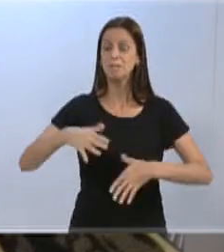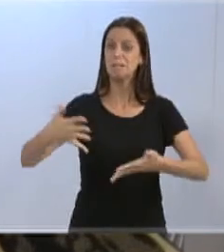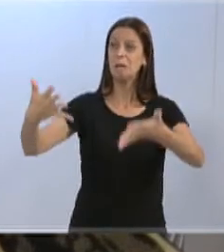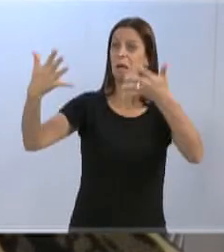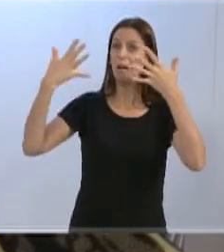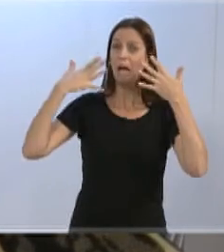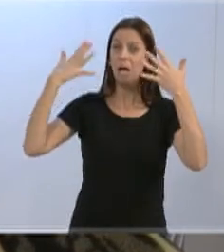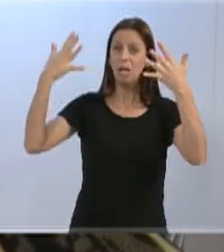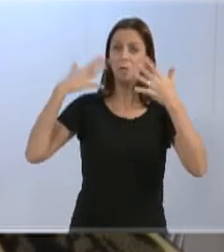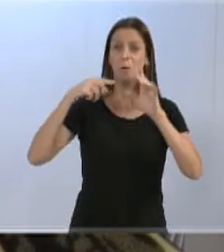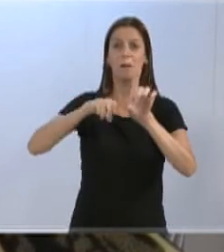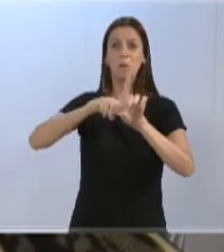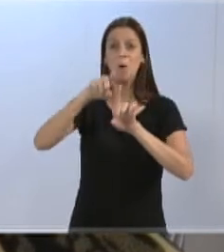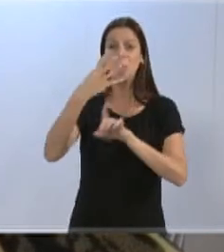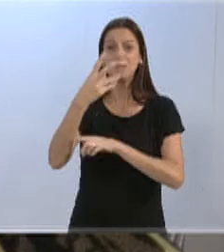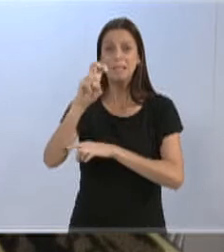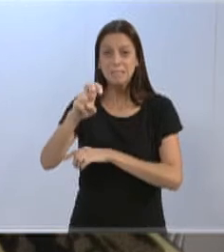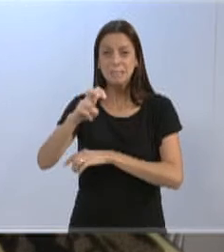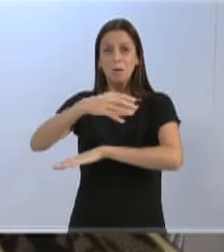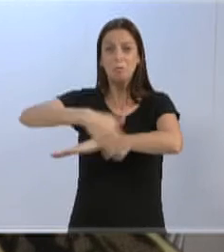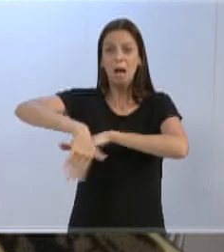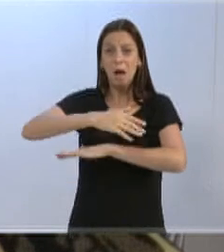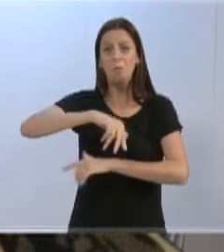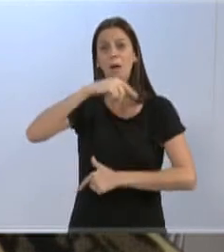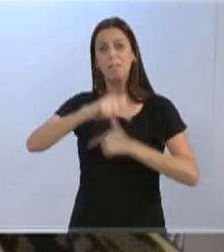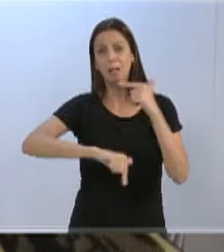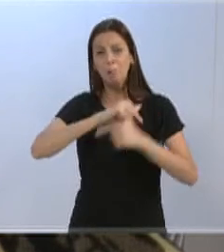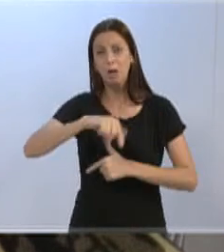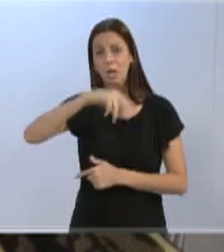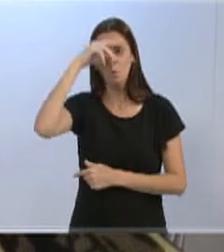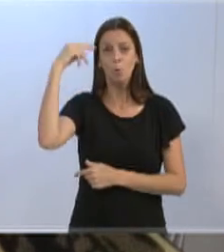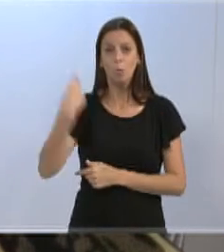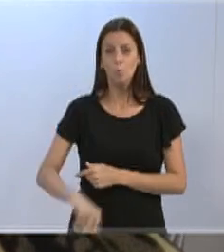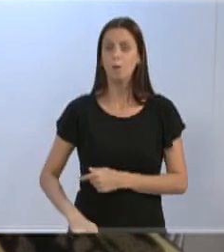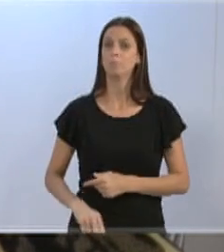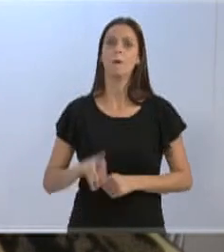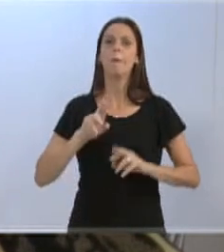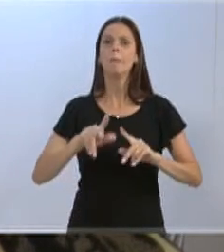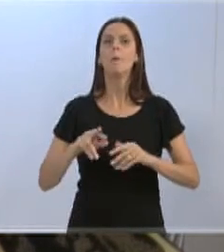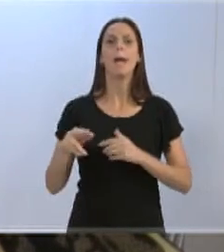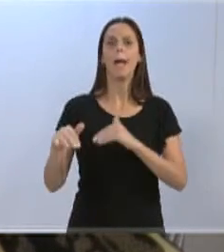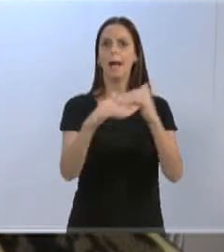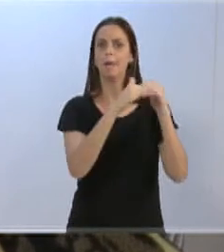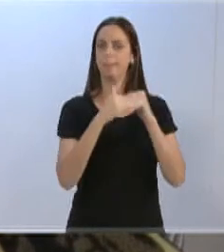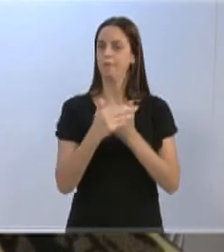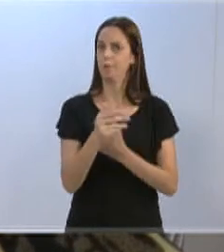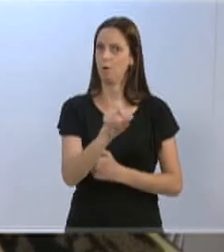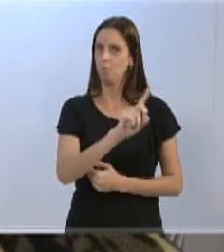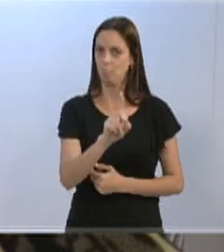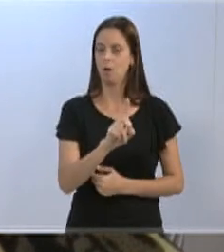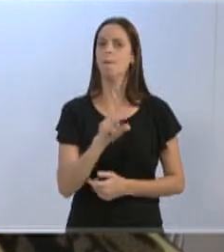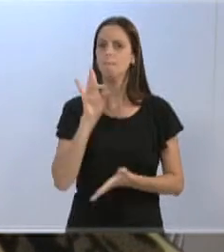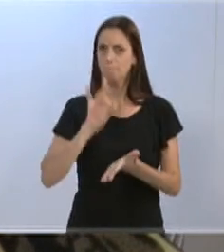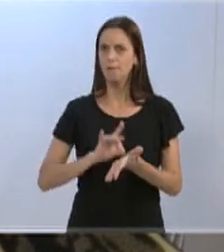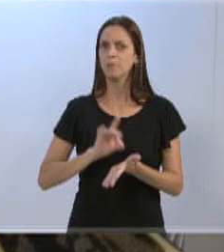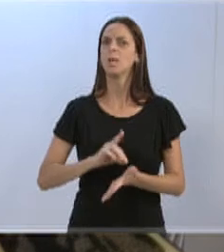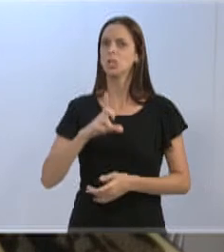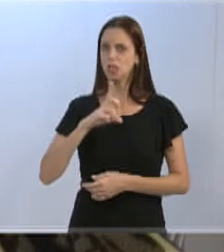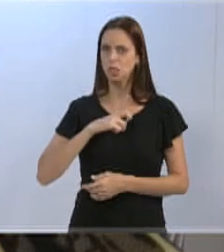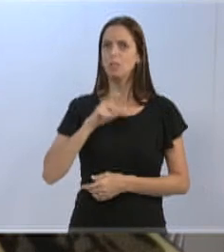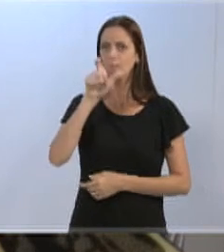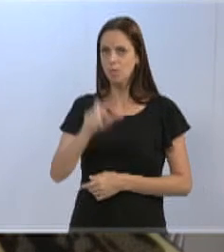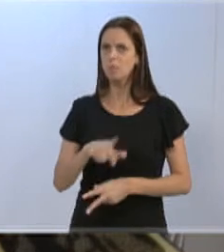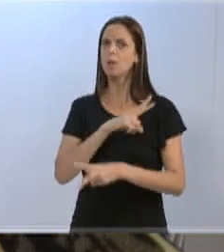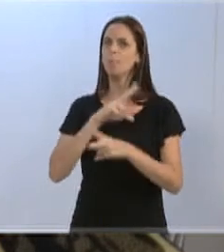graus, estavam na rua trabalhando, e a gente não pode colocar todos na vala comum. Então, a gente tem que tirar realmente o chapéu para aqueles que vestiam a camisa da